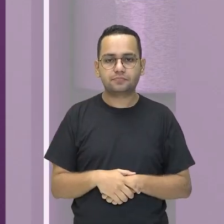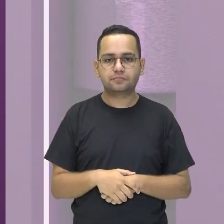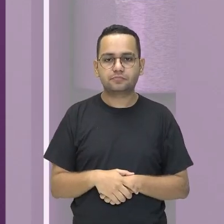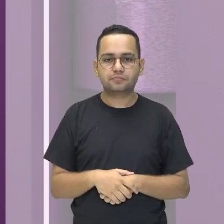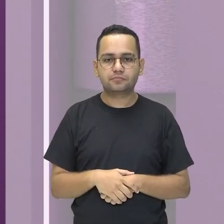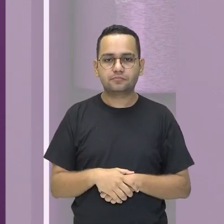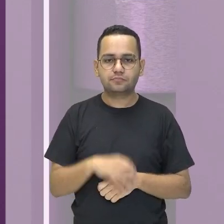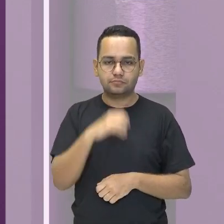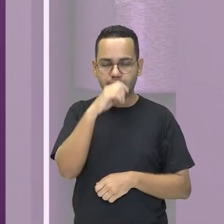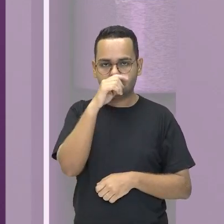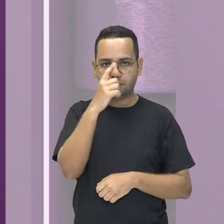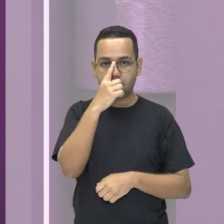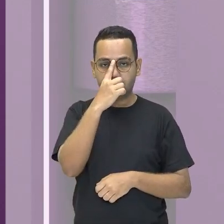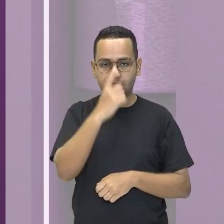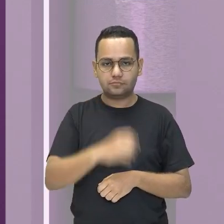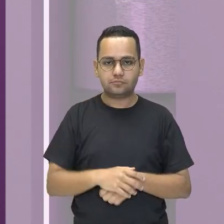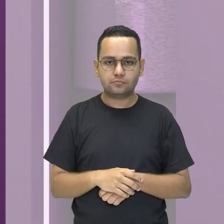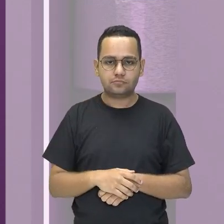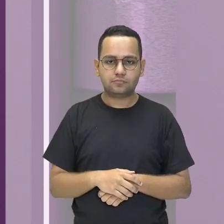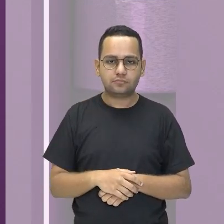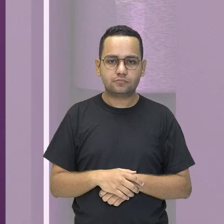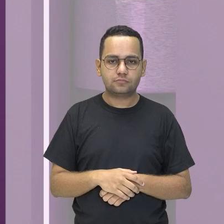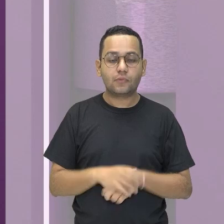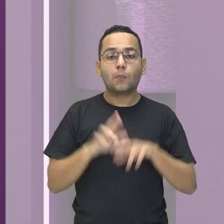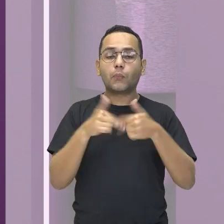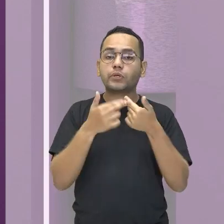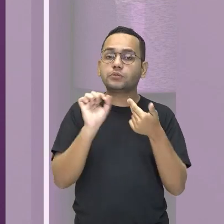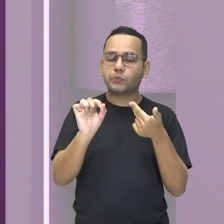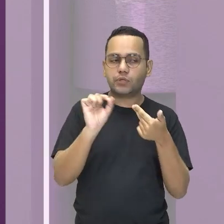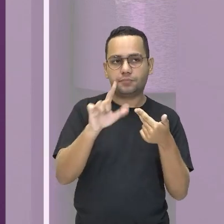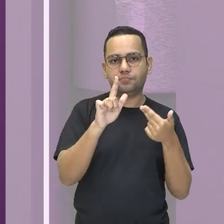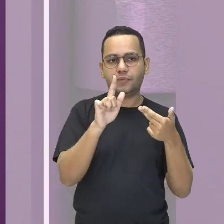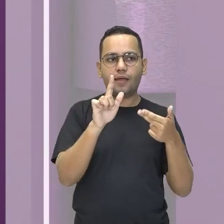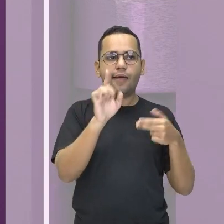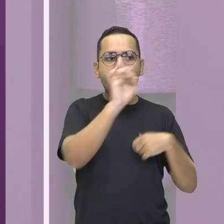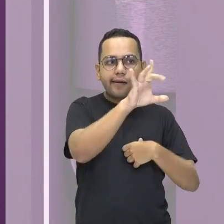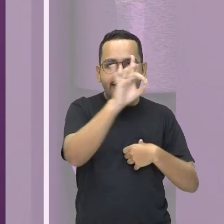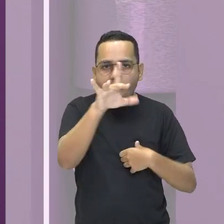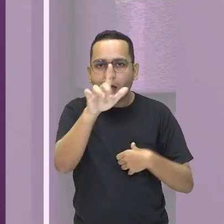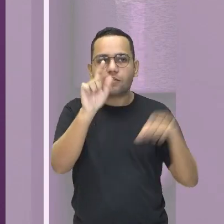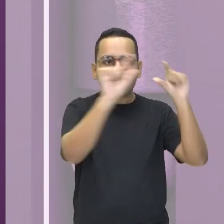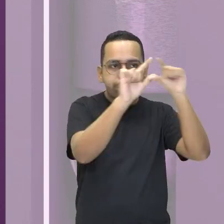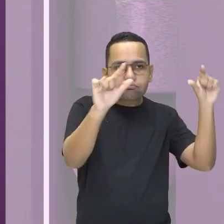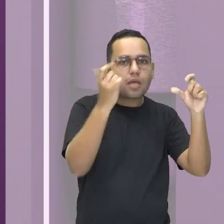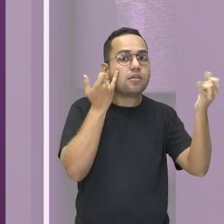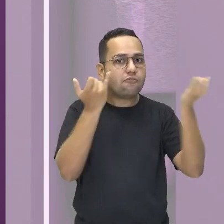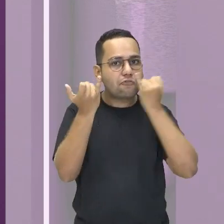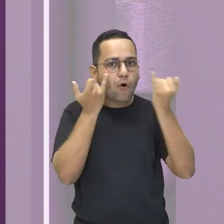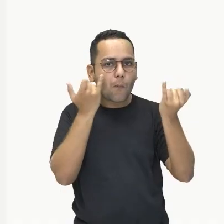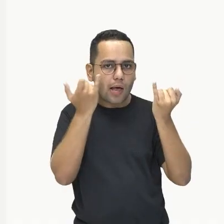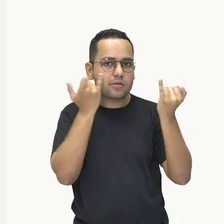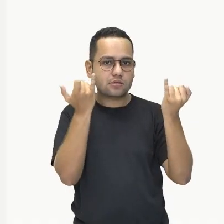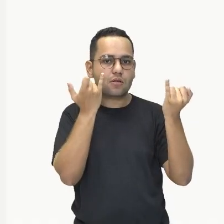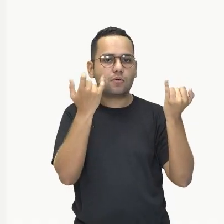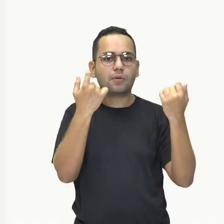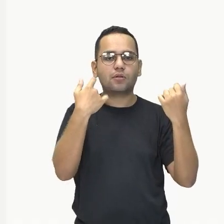polinômio, nós vamos conseguir, né, saber qual é o grau do nosso polinômio. Então, vamos lá.